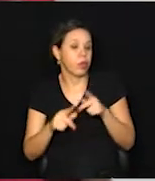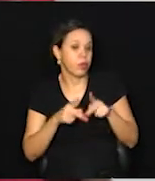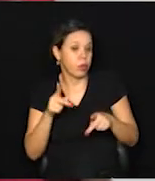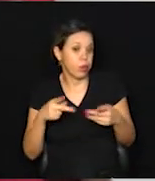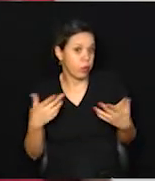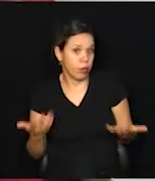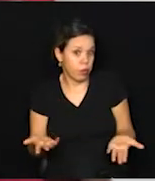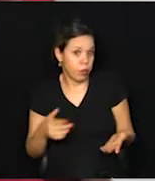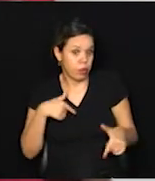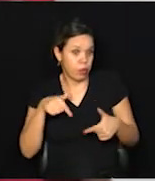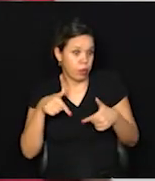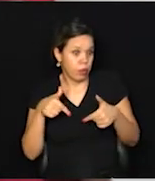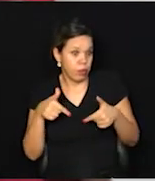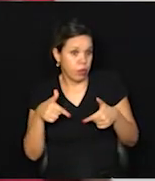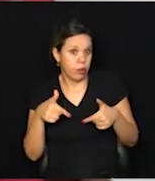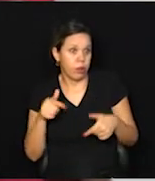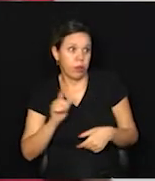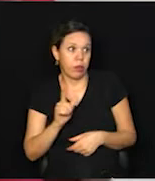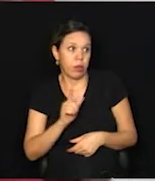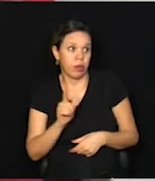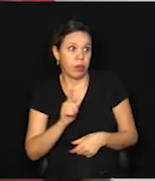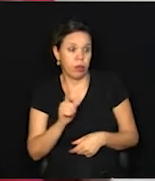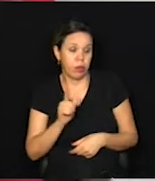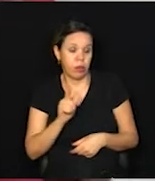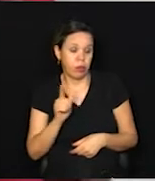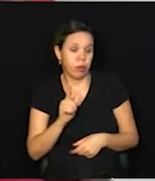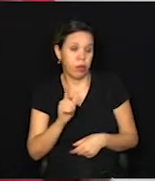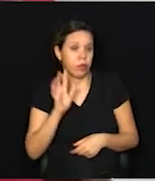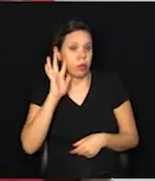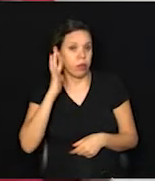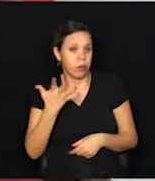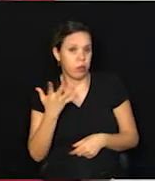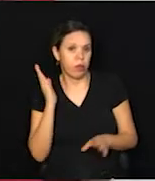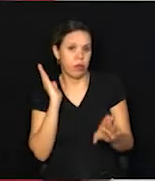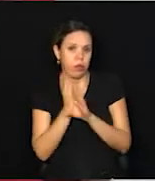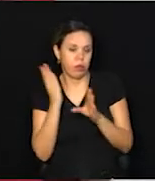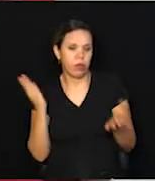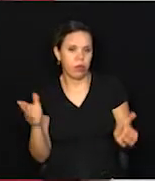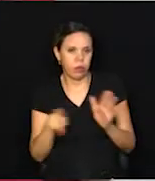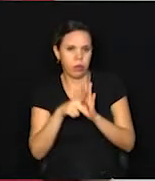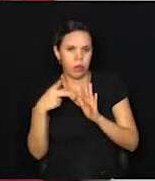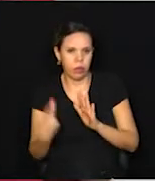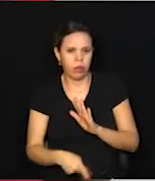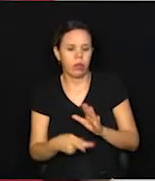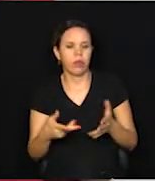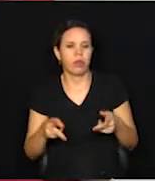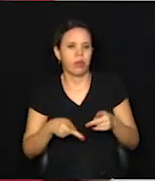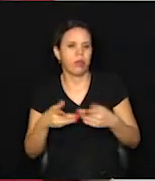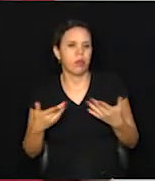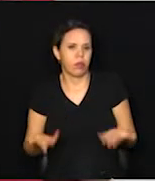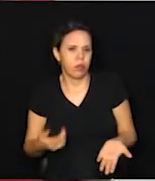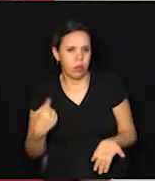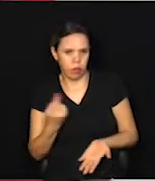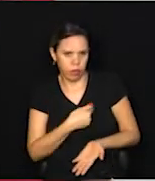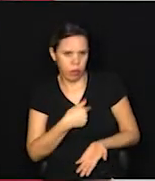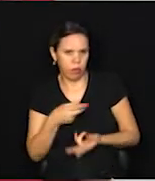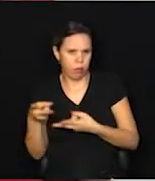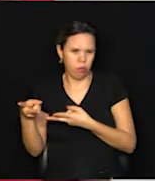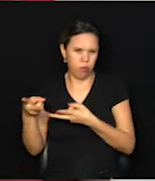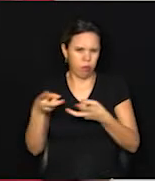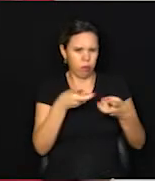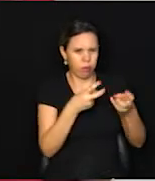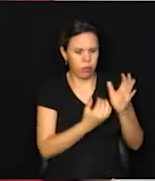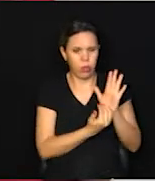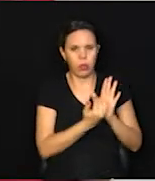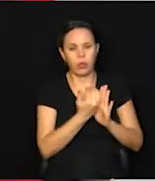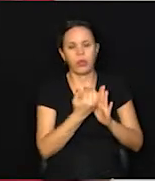que trabalhar e, obviamente, algumas soluções são encontradas na própria comunidade. Então, a gente está percebendo o aumento